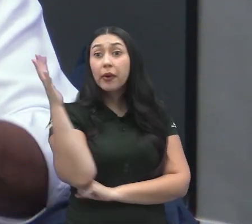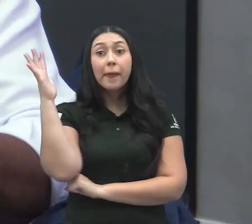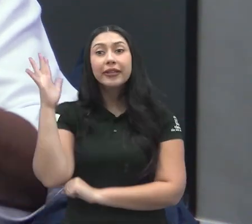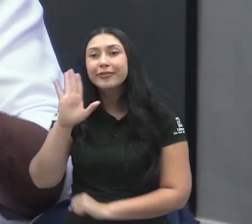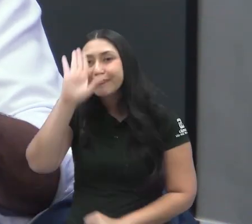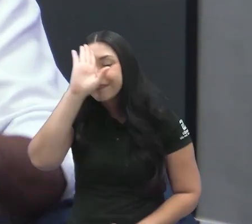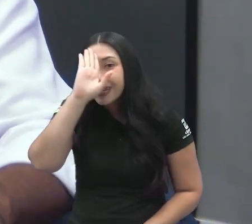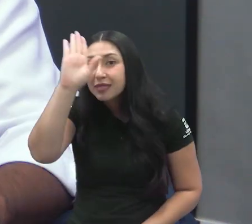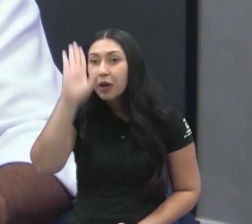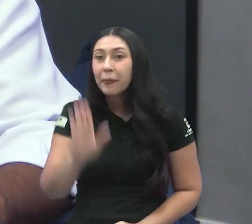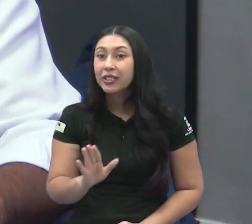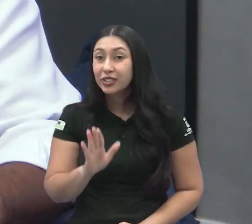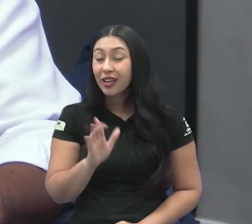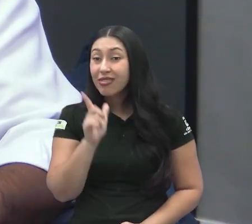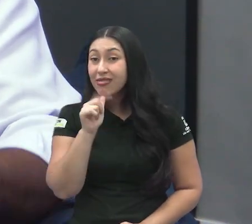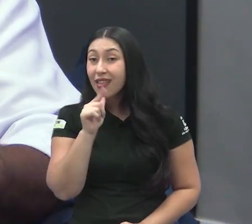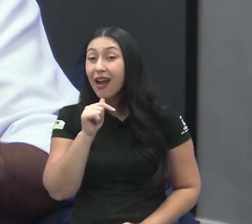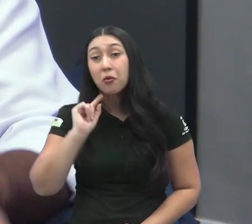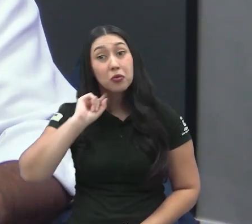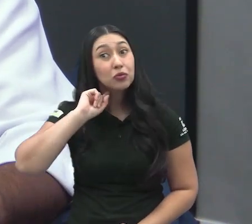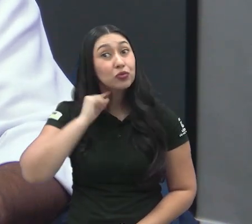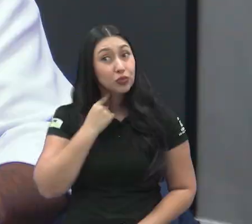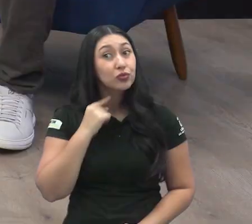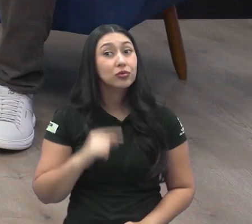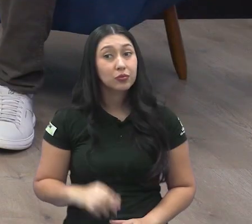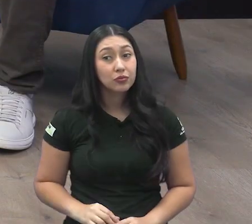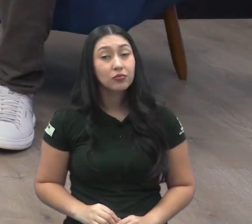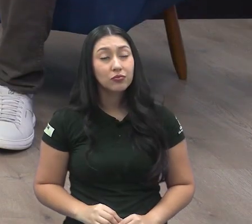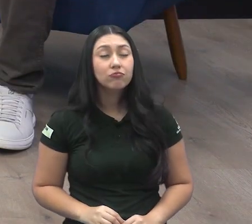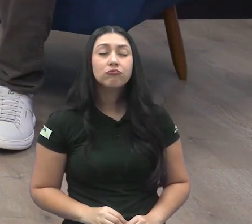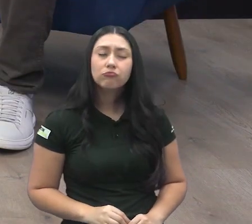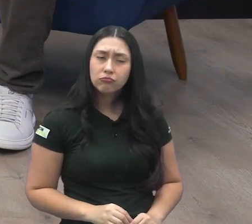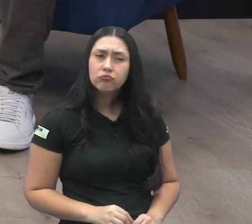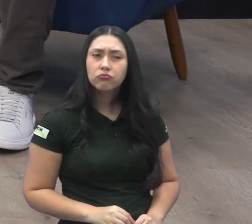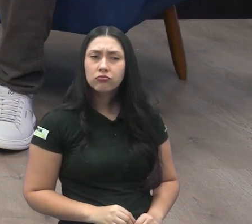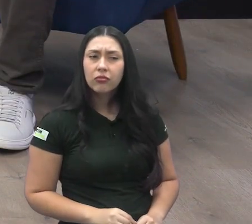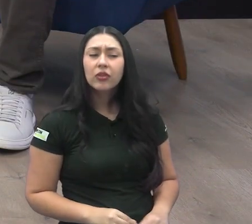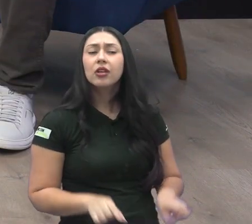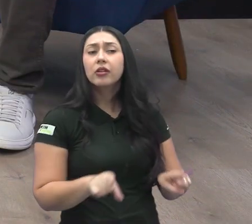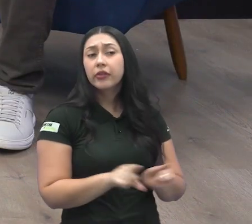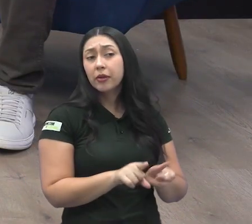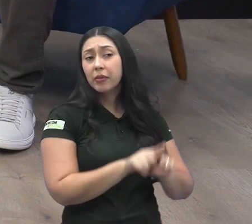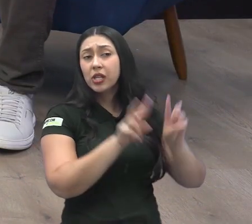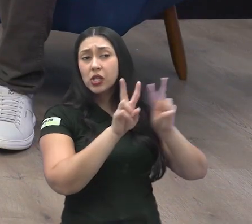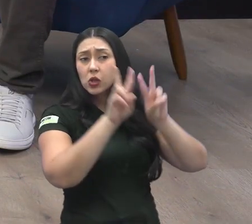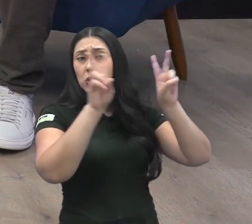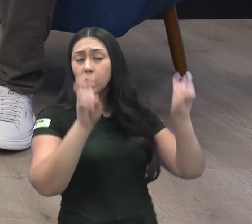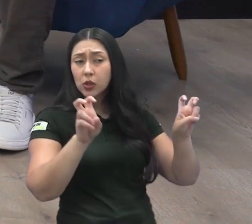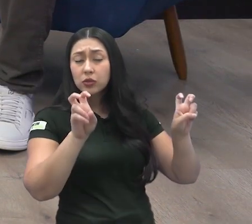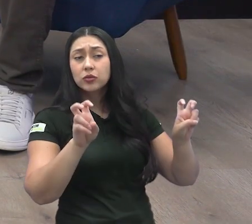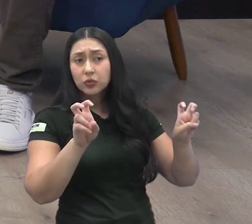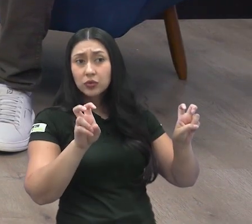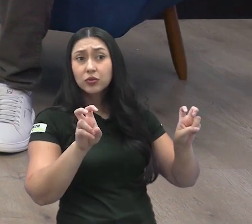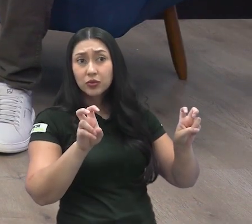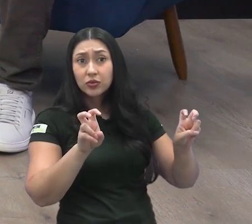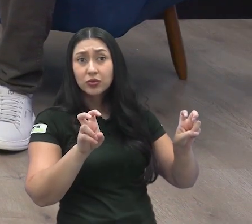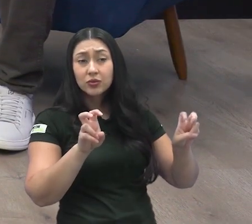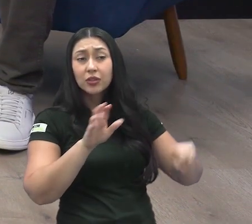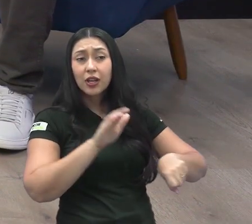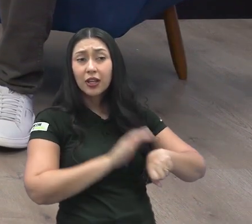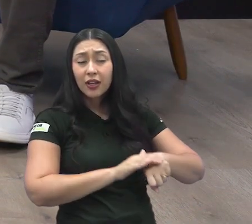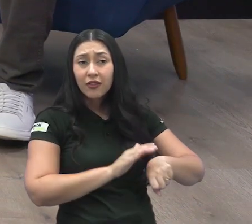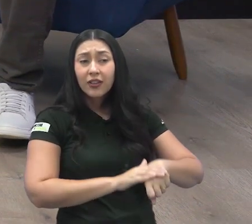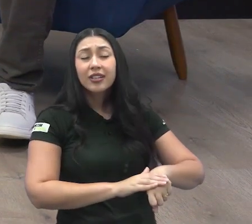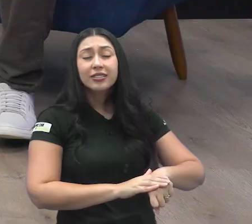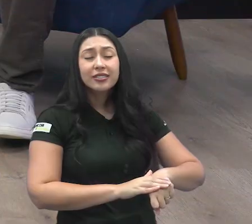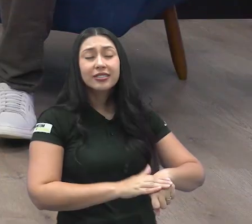ambiente, principalmente na questão de esgoto nos nossos rios. Sem dúvidas. Bom, e falando ainda sobre esse trabalho que o senhor